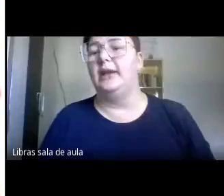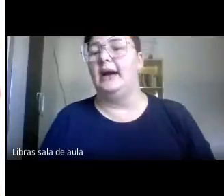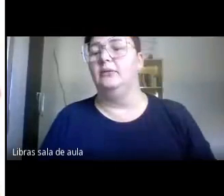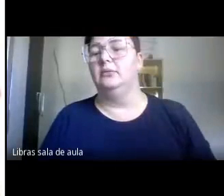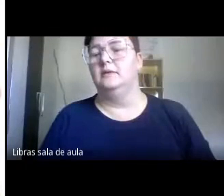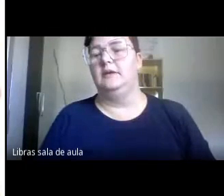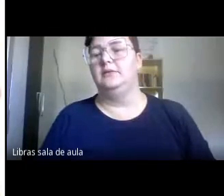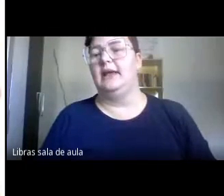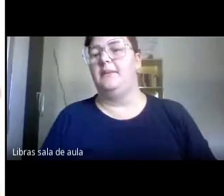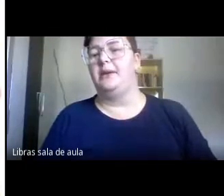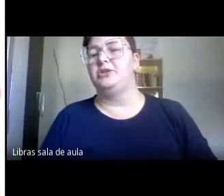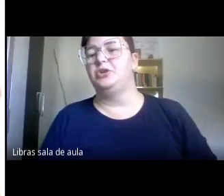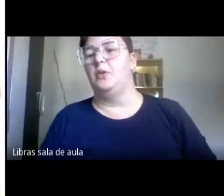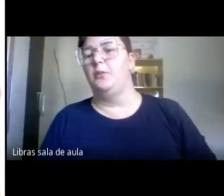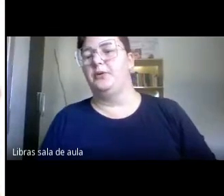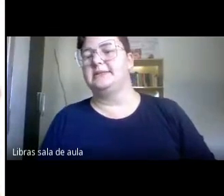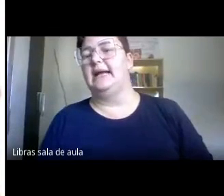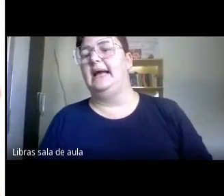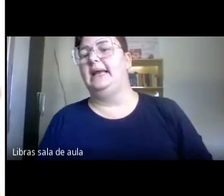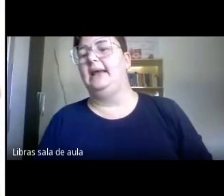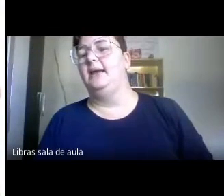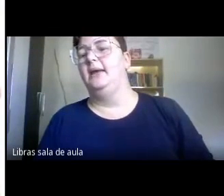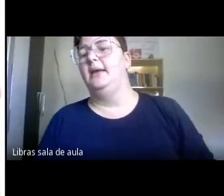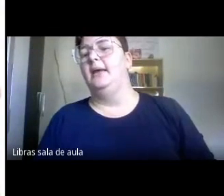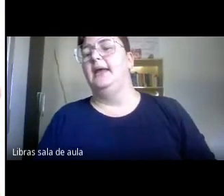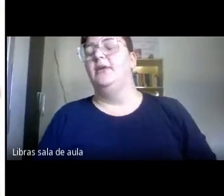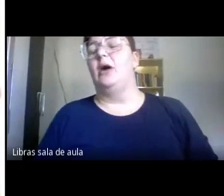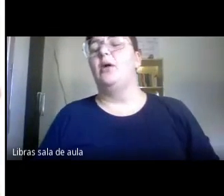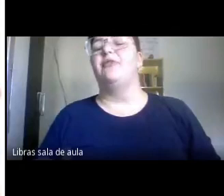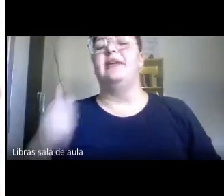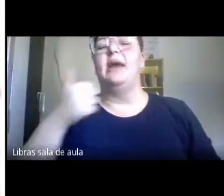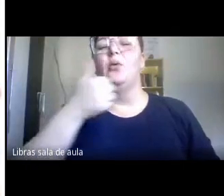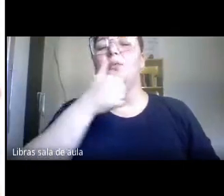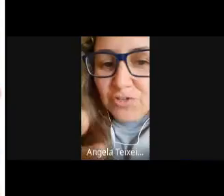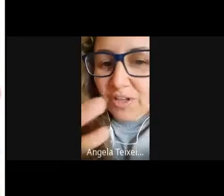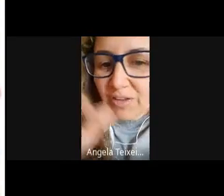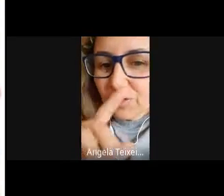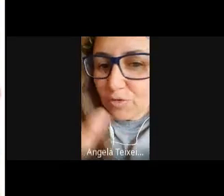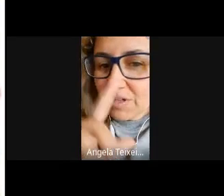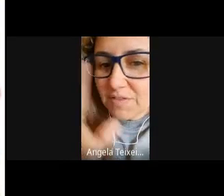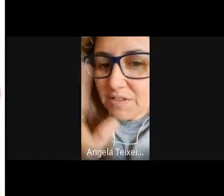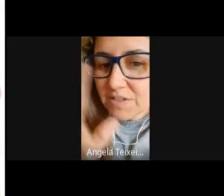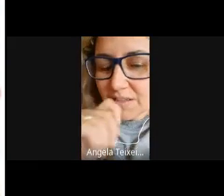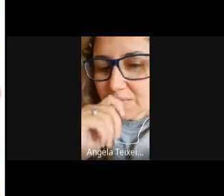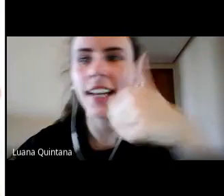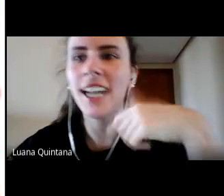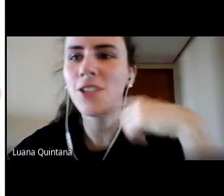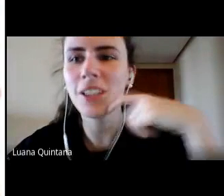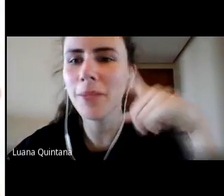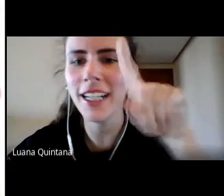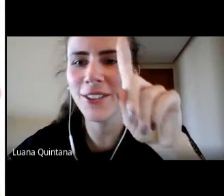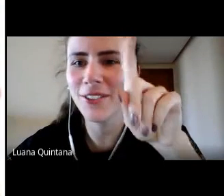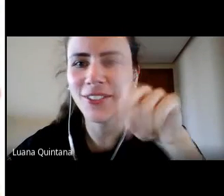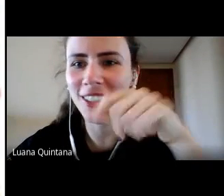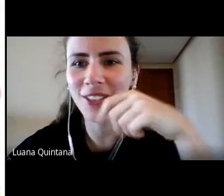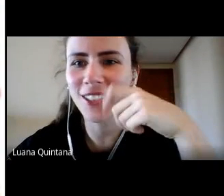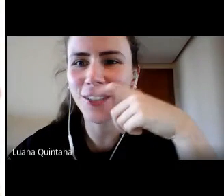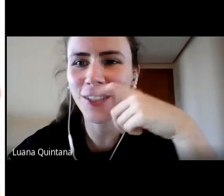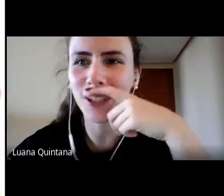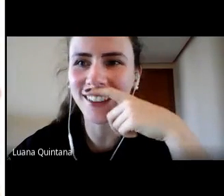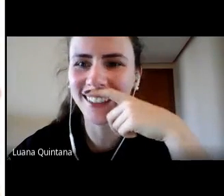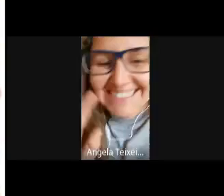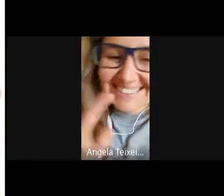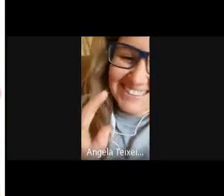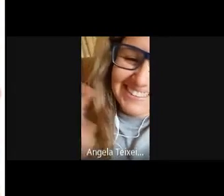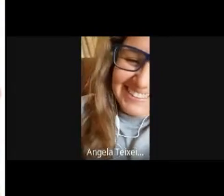um tutorialzinho, de repente, de como postar ali. Eu vi postar o vídeo, né? Isso eu não sei fazer. Ali eu também não sei